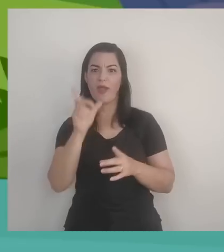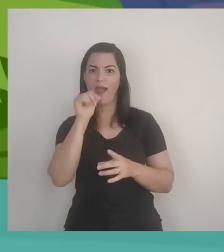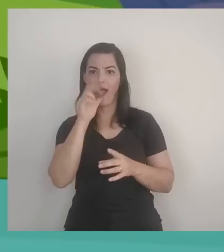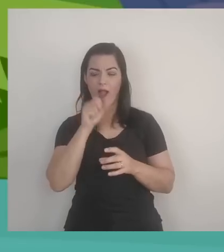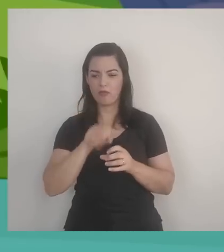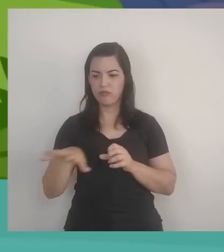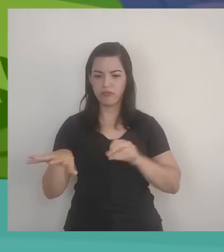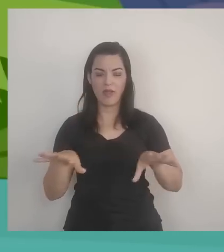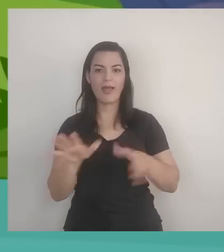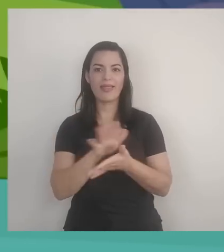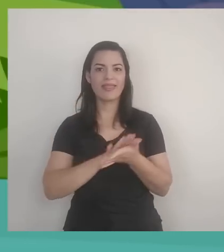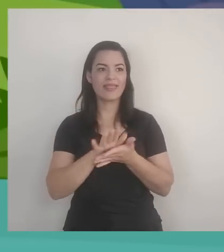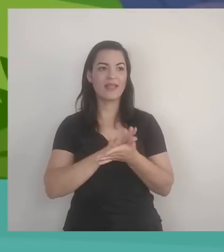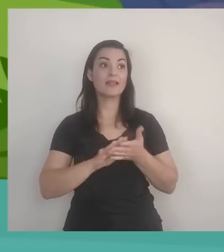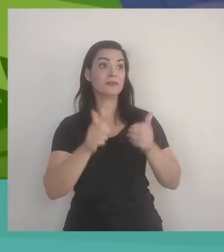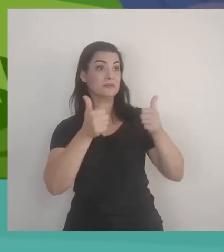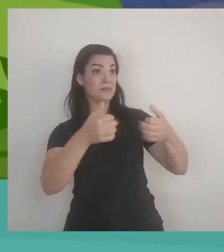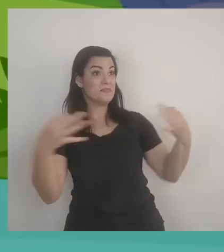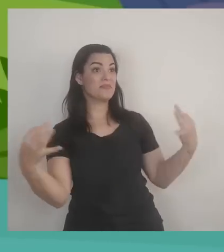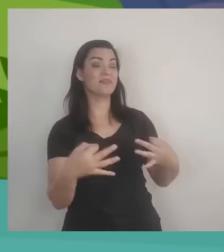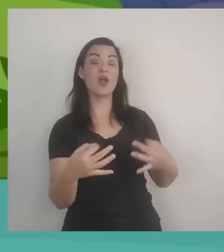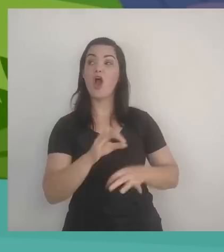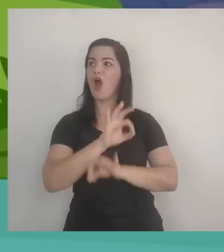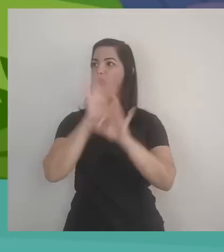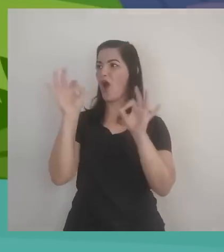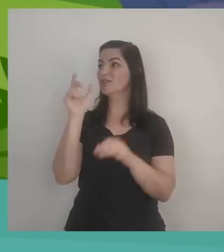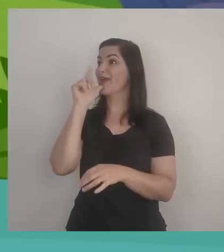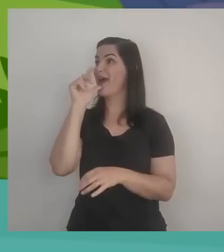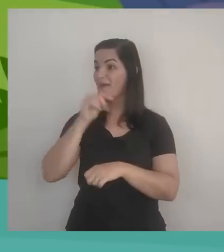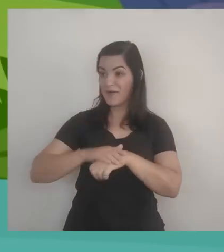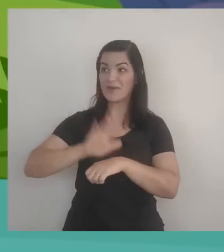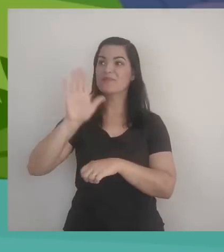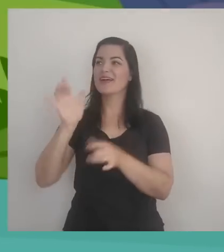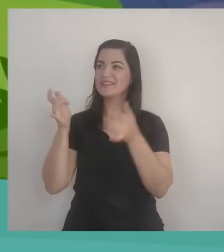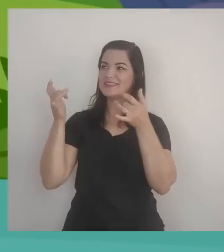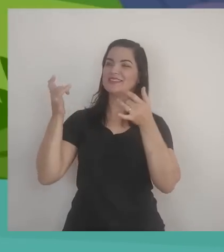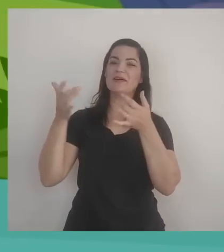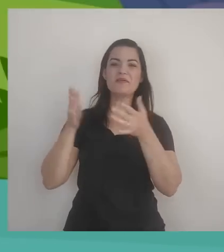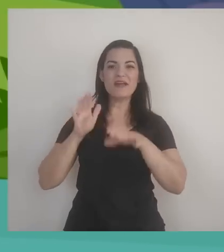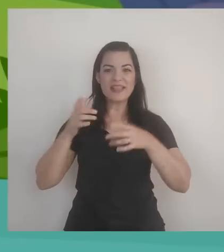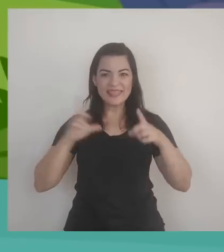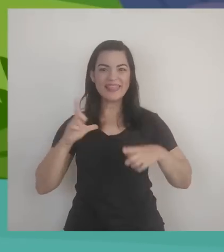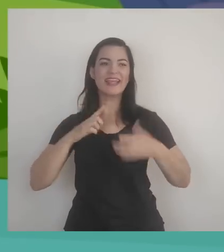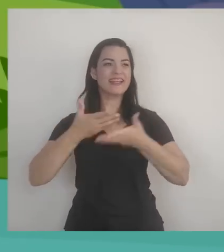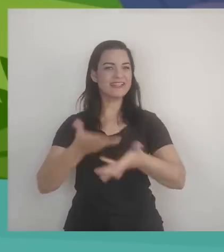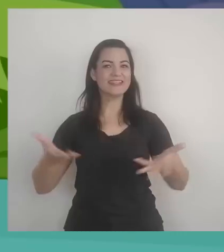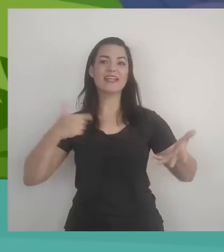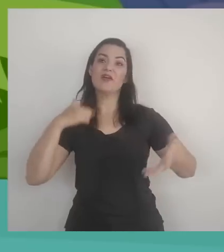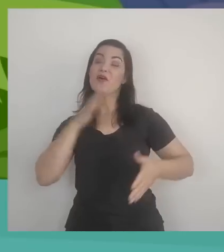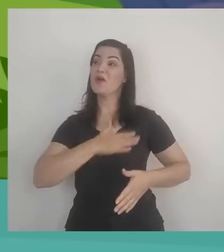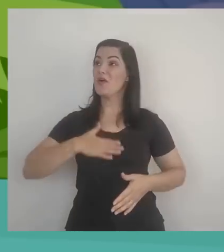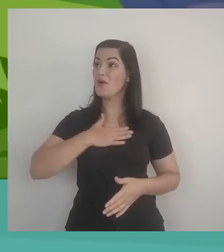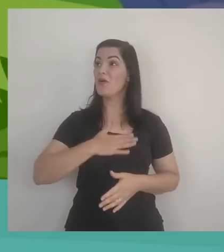Perfeito! Uau! E vai sobrar mais água pra gente. Eu gosto de chegar à Ilha dos Macacos nadando pelo lago. Eu nado muito